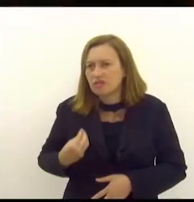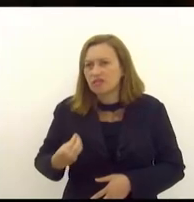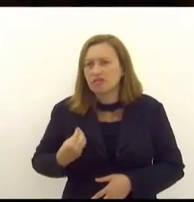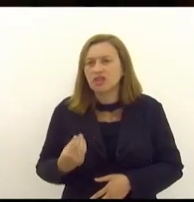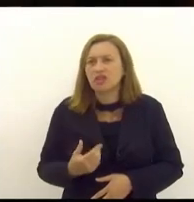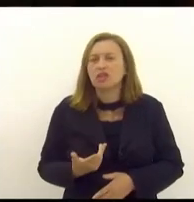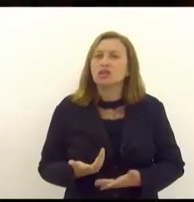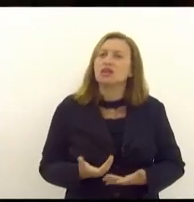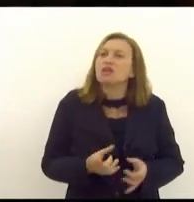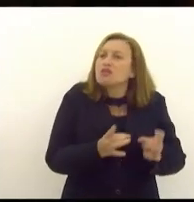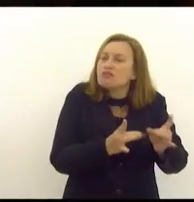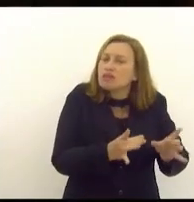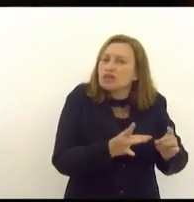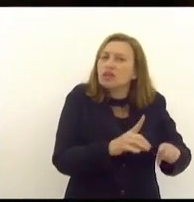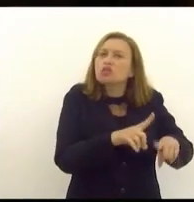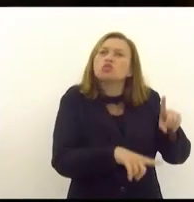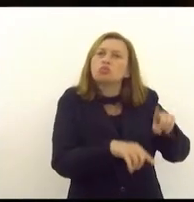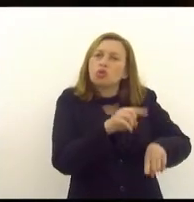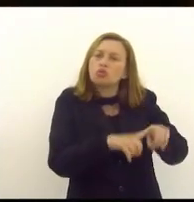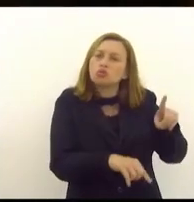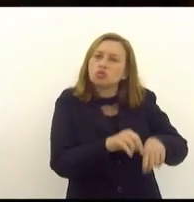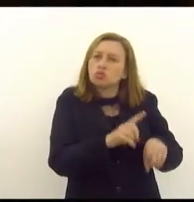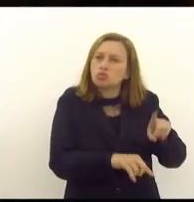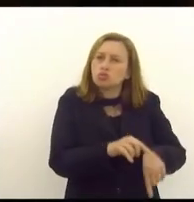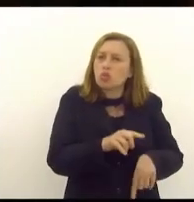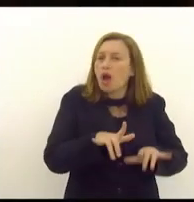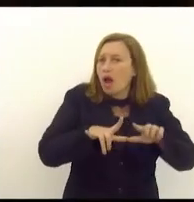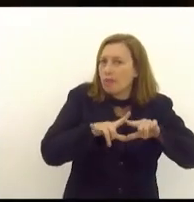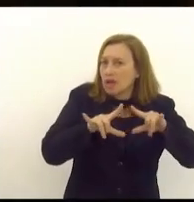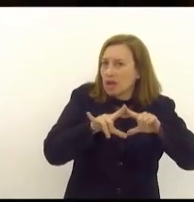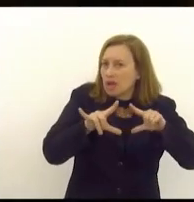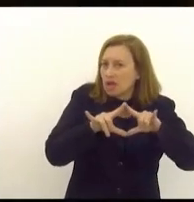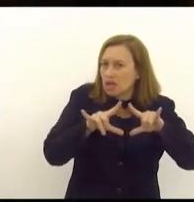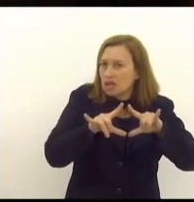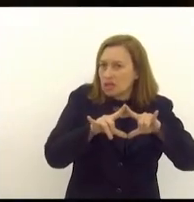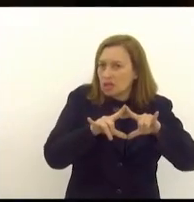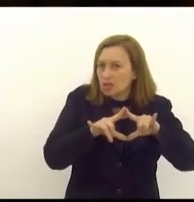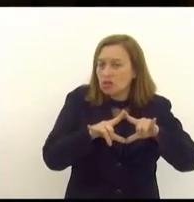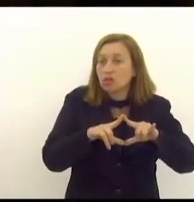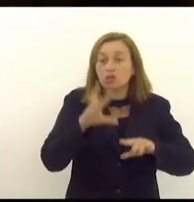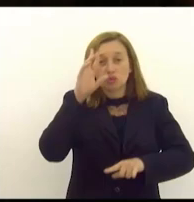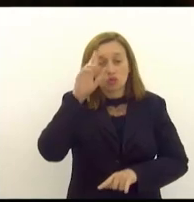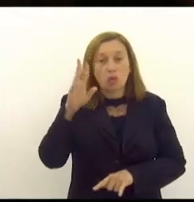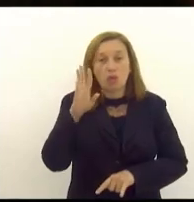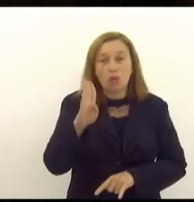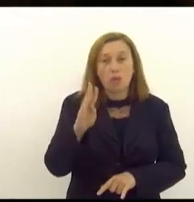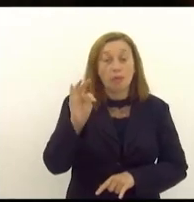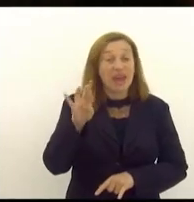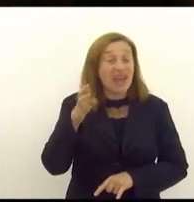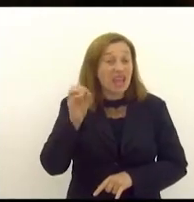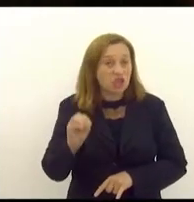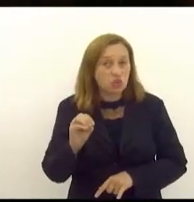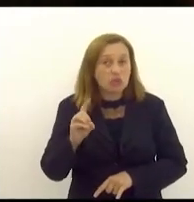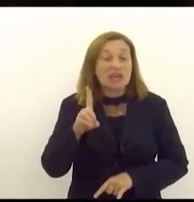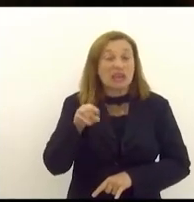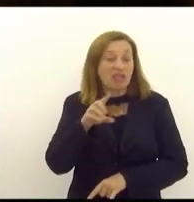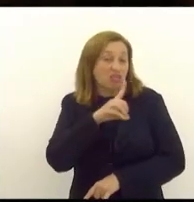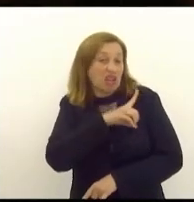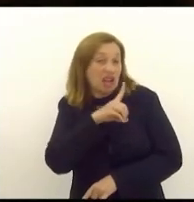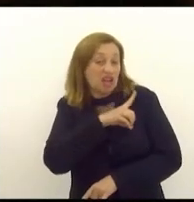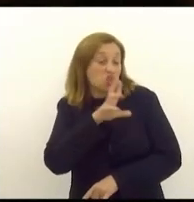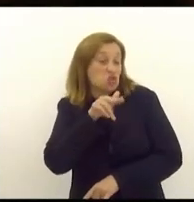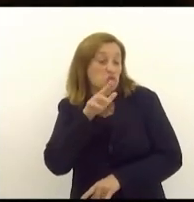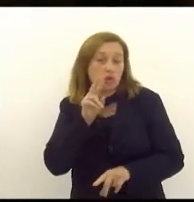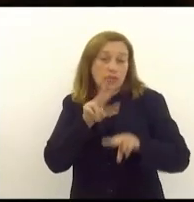ganhar o pão de cada dia e aí a milícia do Senhor Breno carnevali que é um delegado Zinho que nunca deve